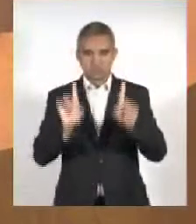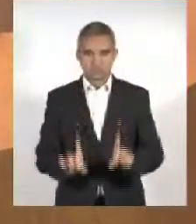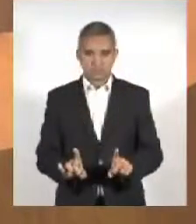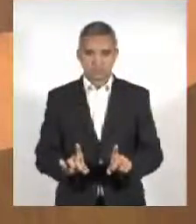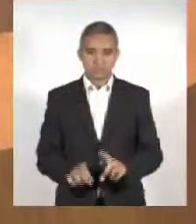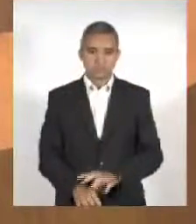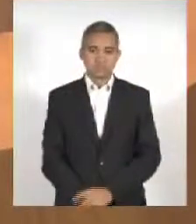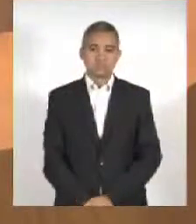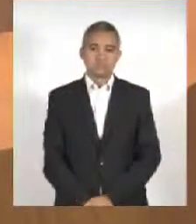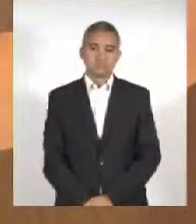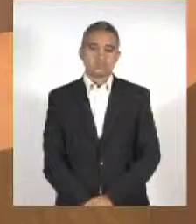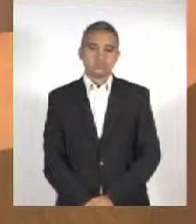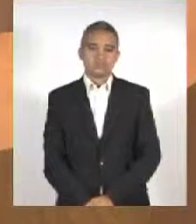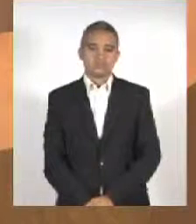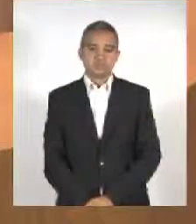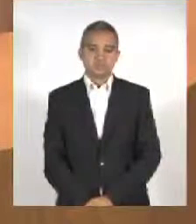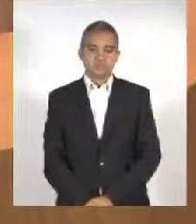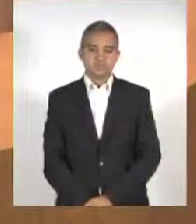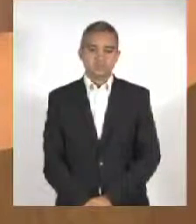E,